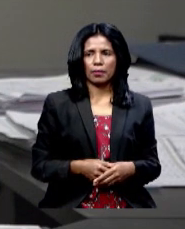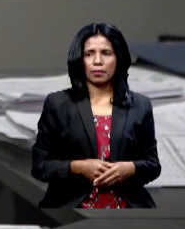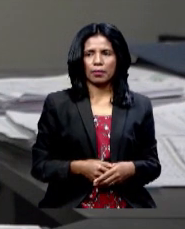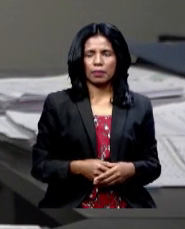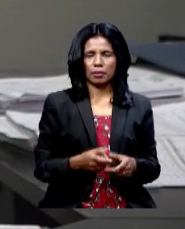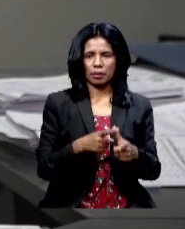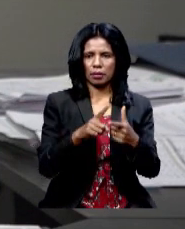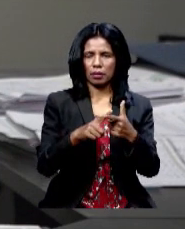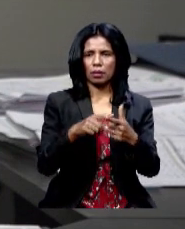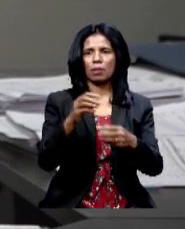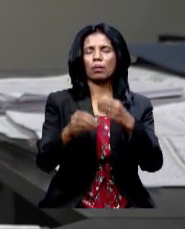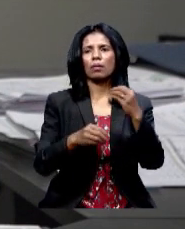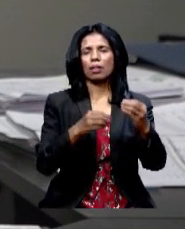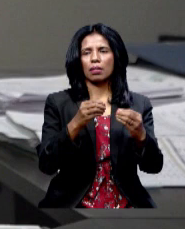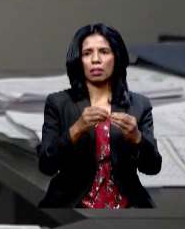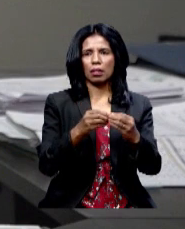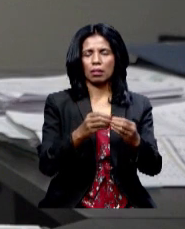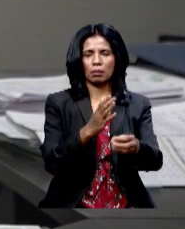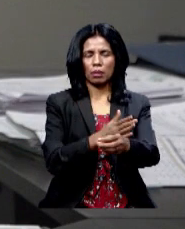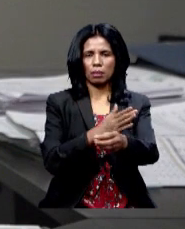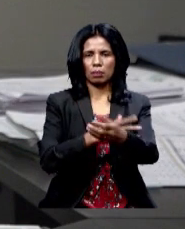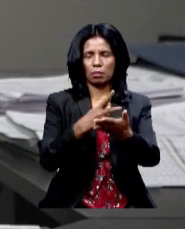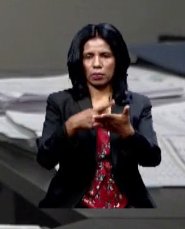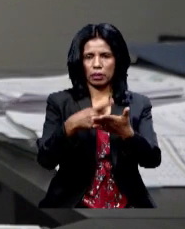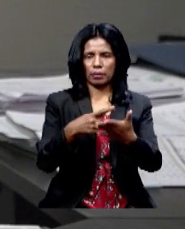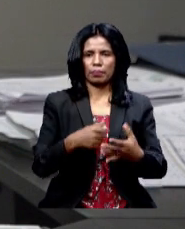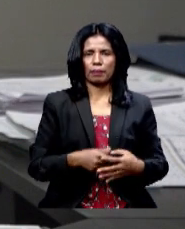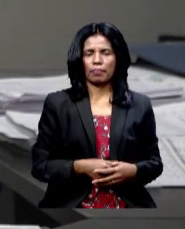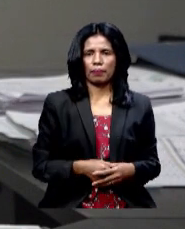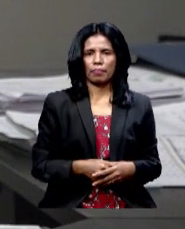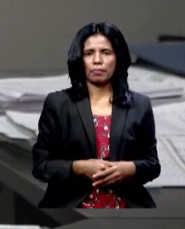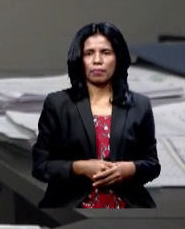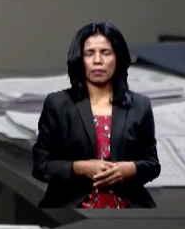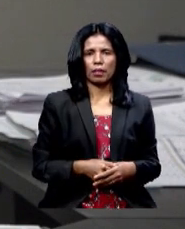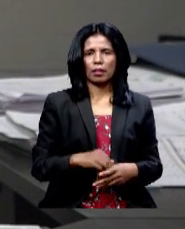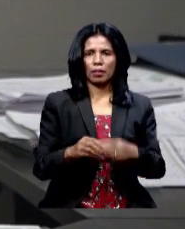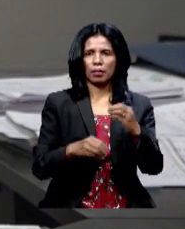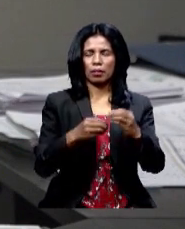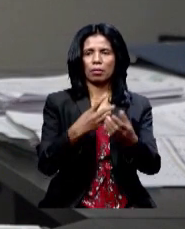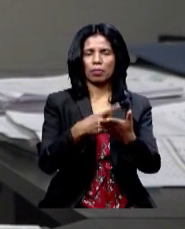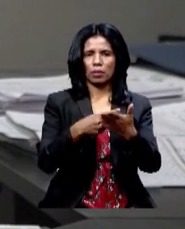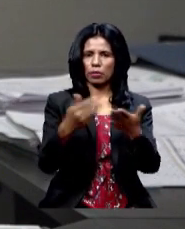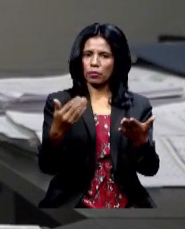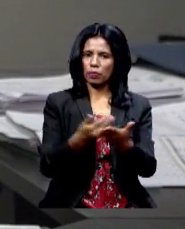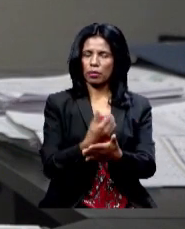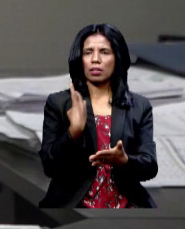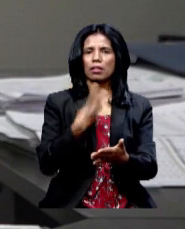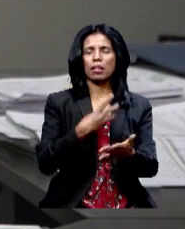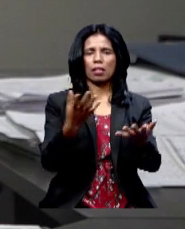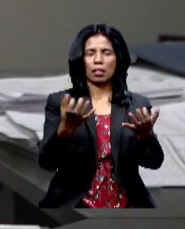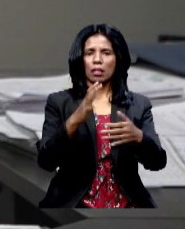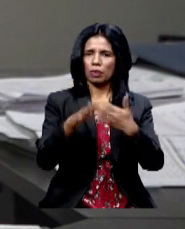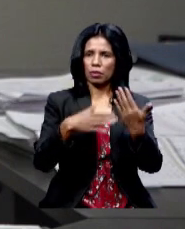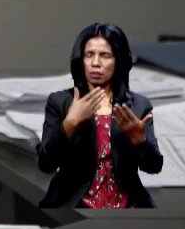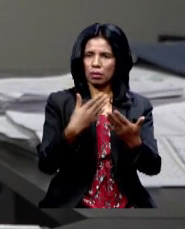terceiro maca com a bahasa promover projetos promove projeto significa projeto foi um evento a cara que tu beleza sai outros